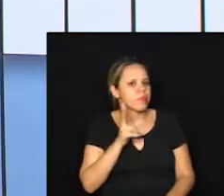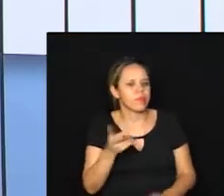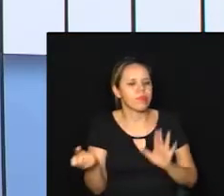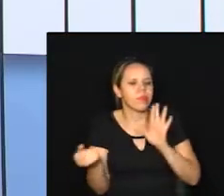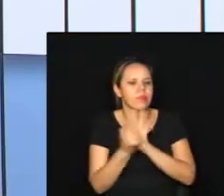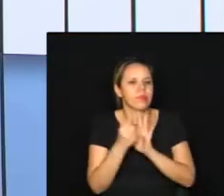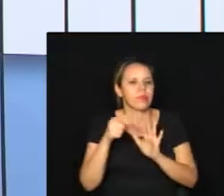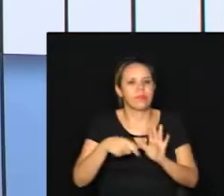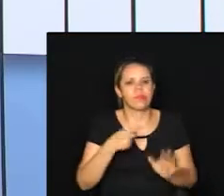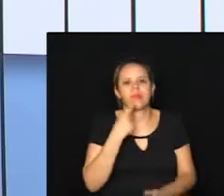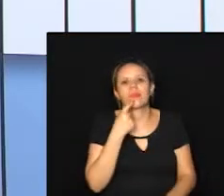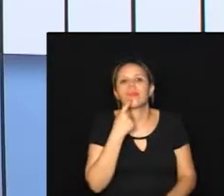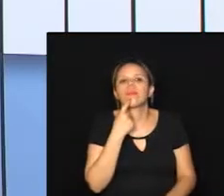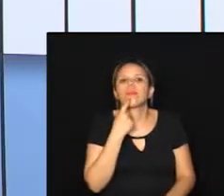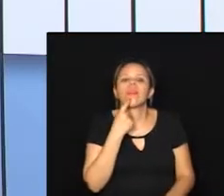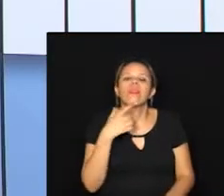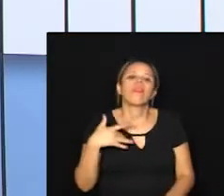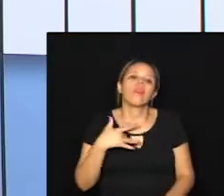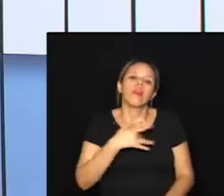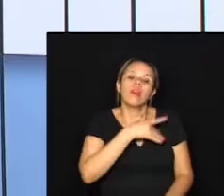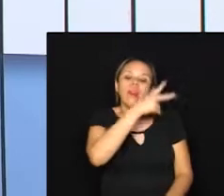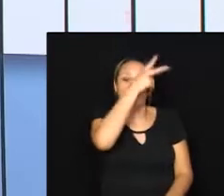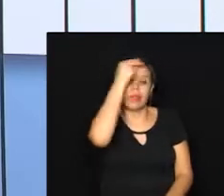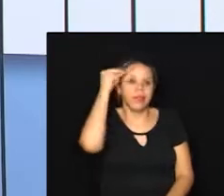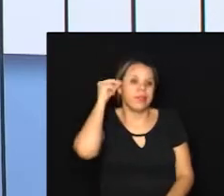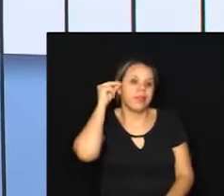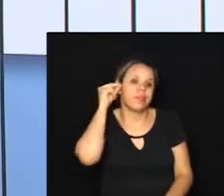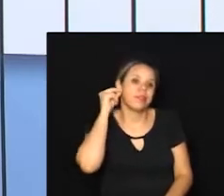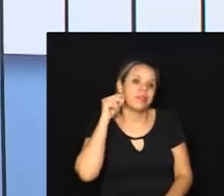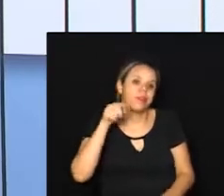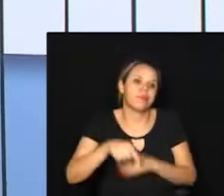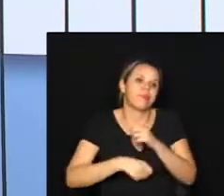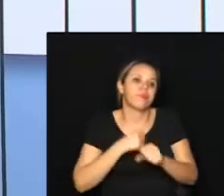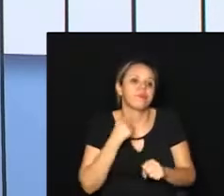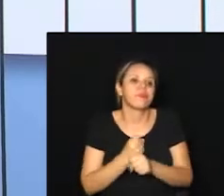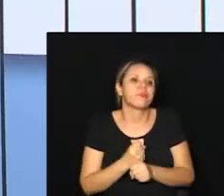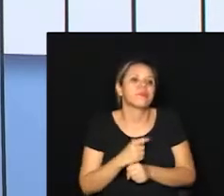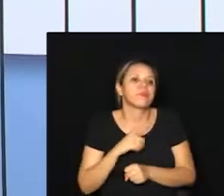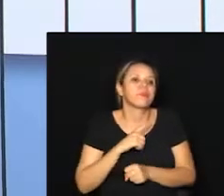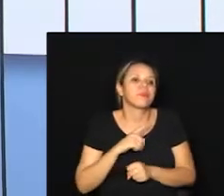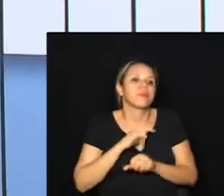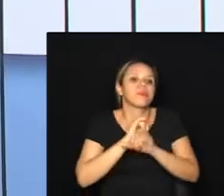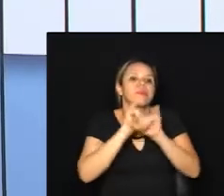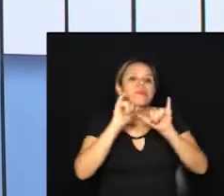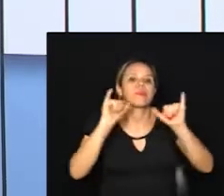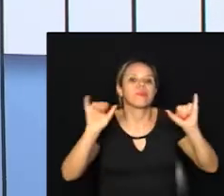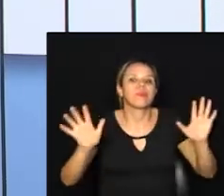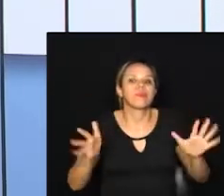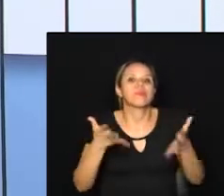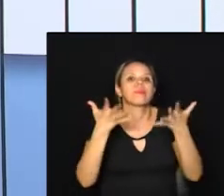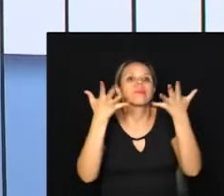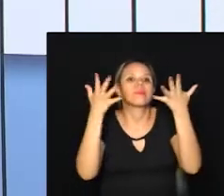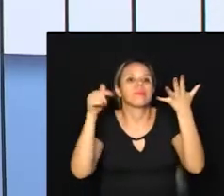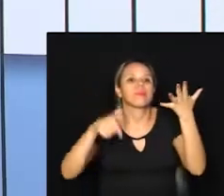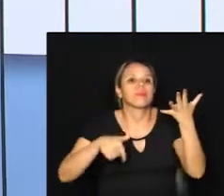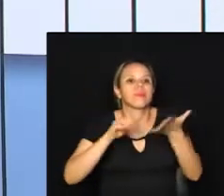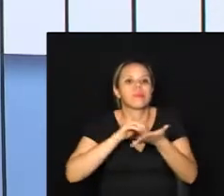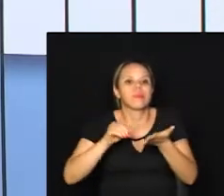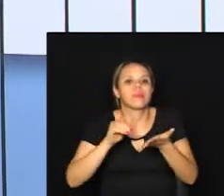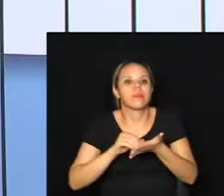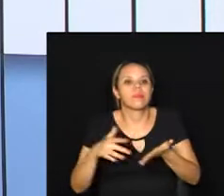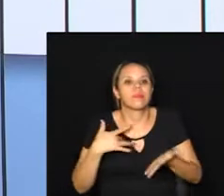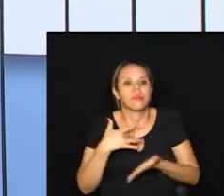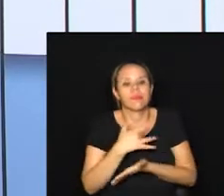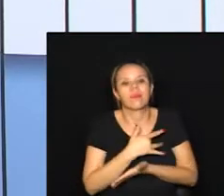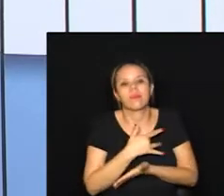marco aqui em Campinas, na saúde pública. Este ano nós temos a campanha promovida aqui pela Secretaria de